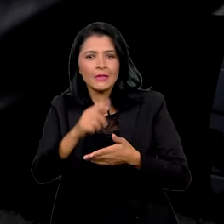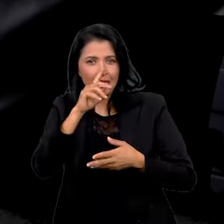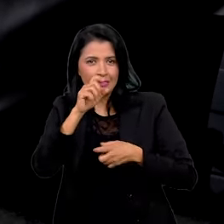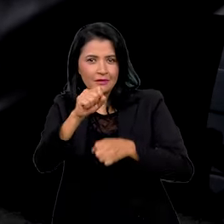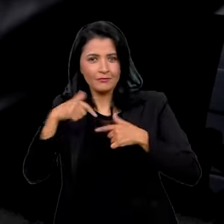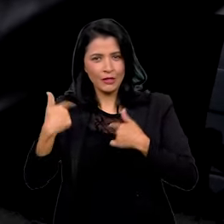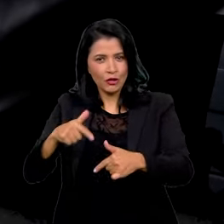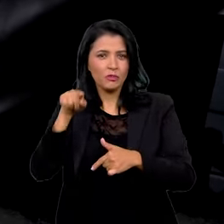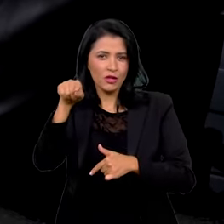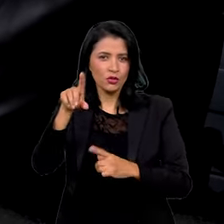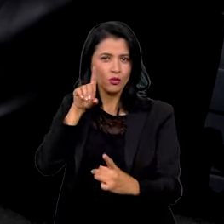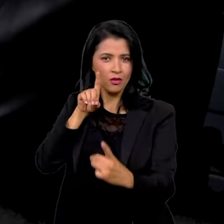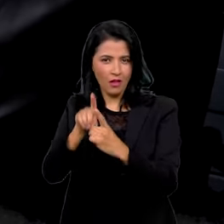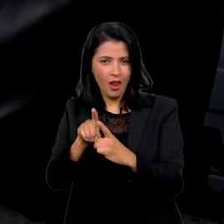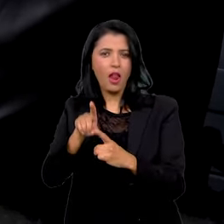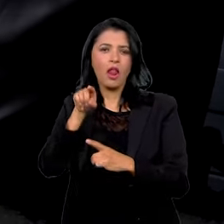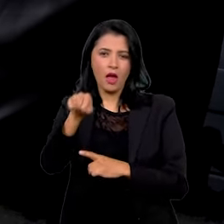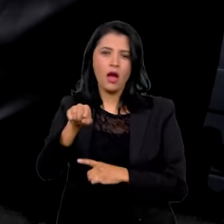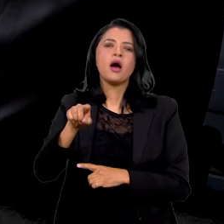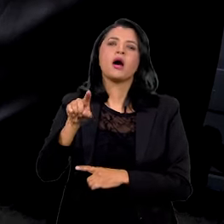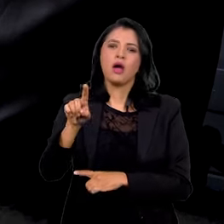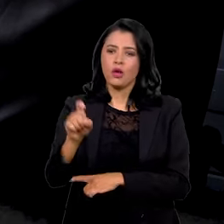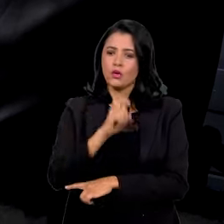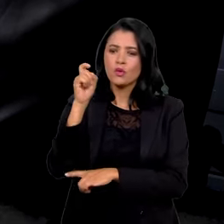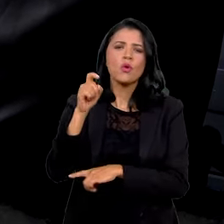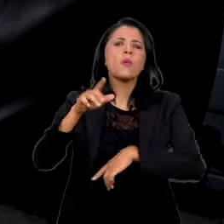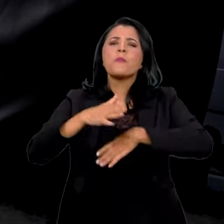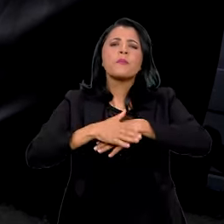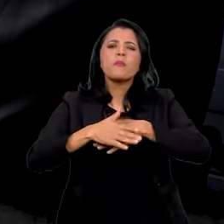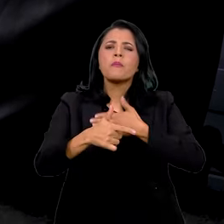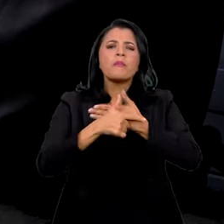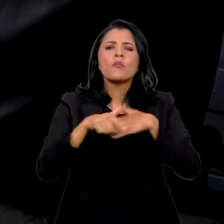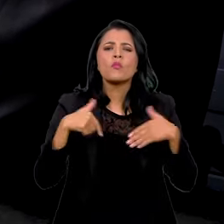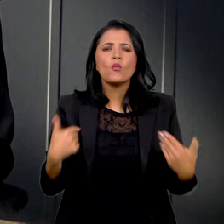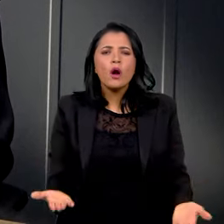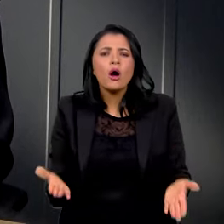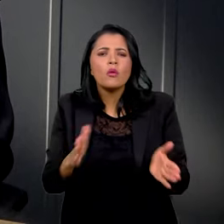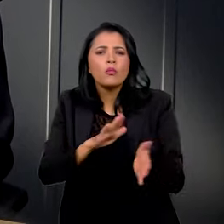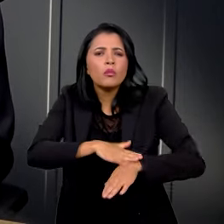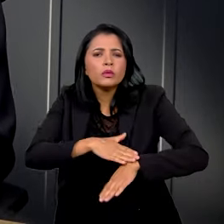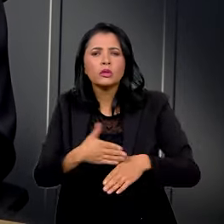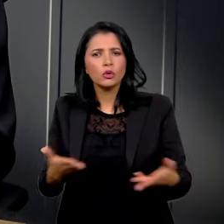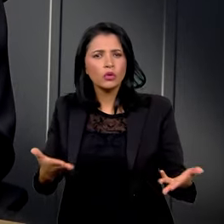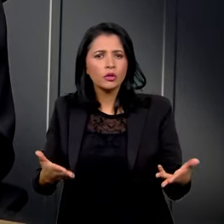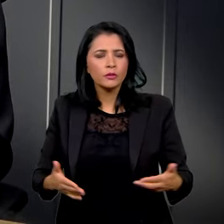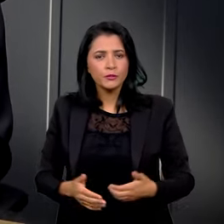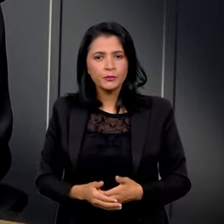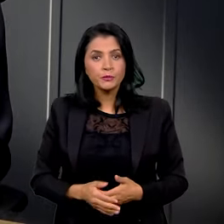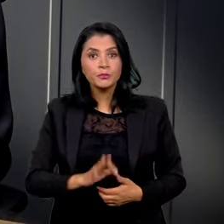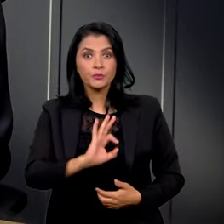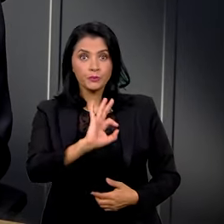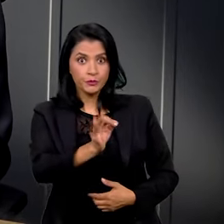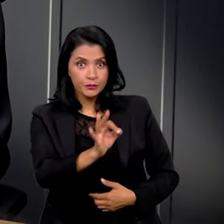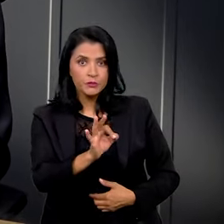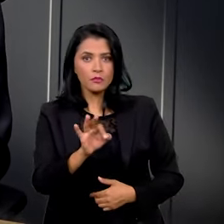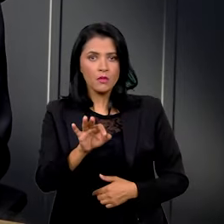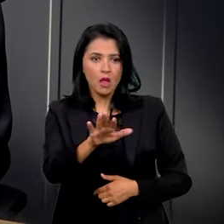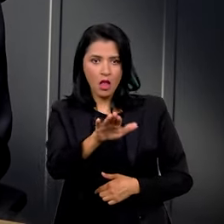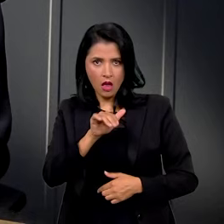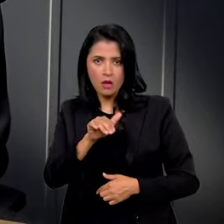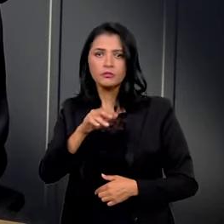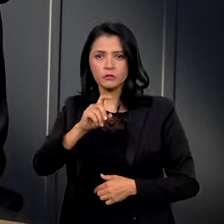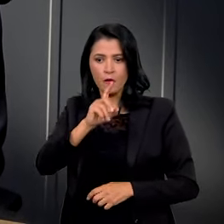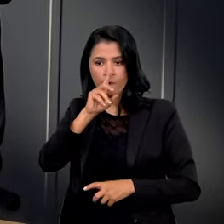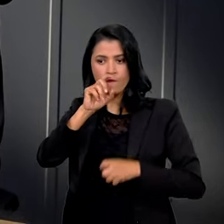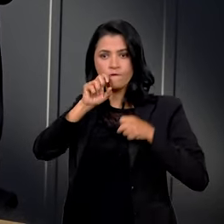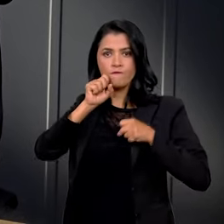municípios do Rio Grande do Sul e qual o papel específico deles neste momento isto né assim a essa força ela é acionada e ela